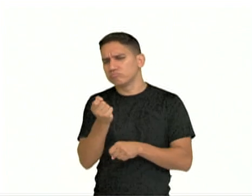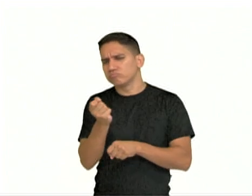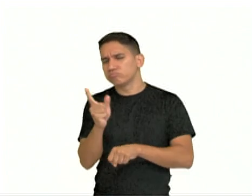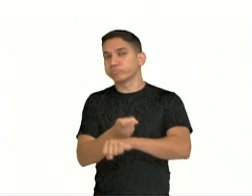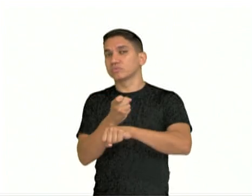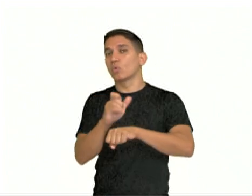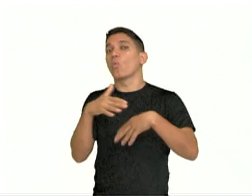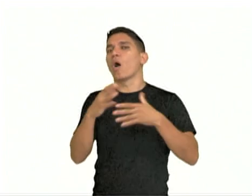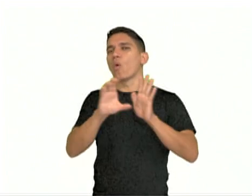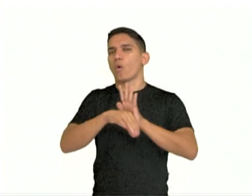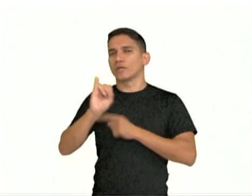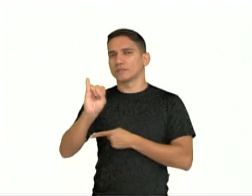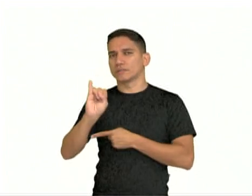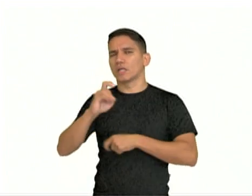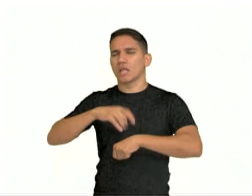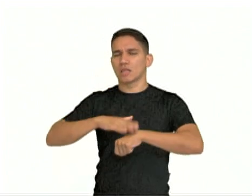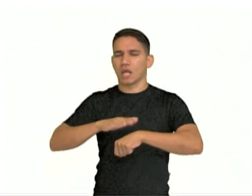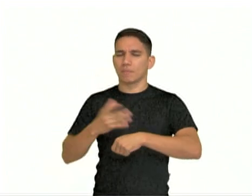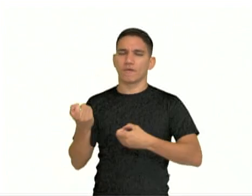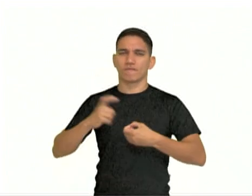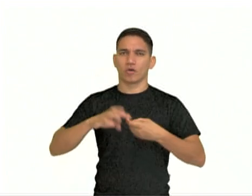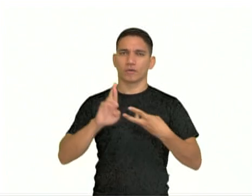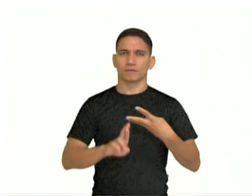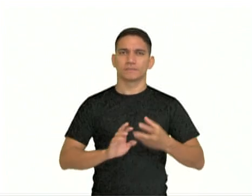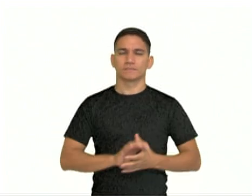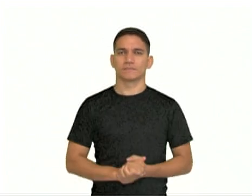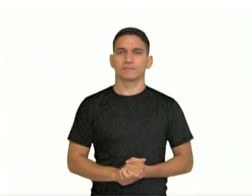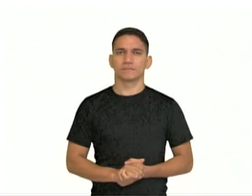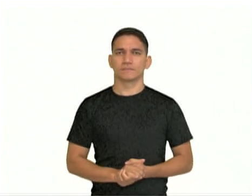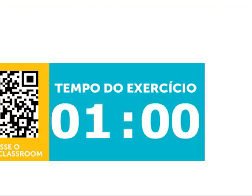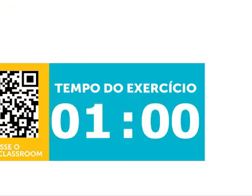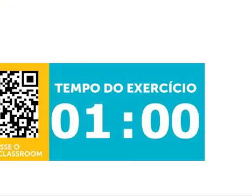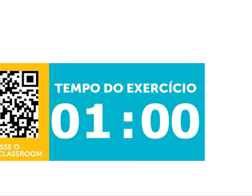impulso aí. Eu vou dar um tempinho para vocês, daqui a pouco a gente responde essa questão.